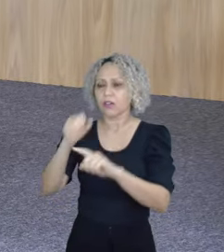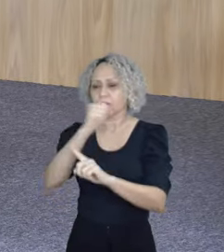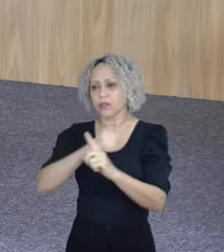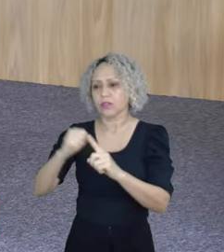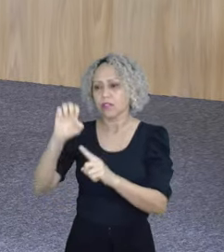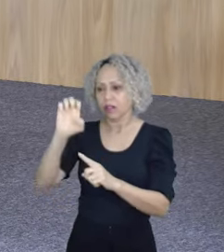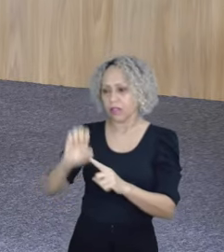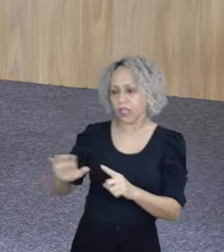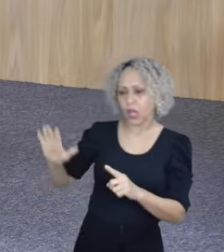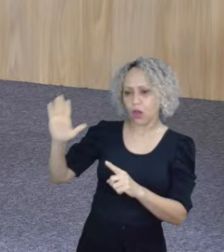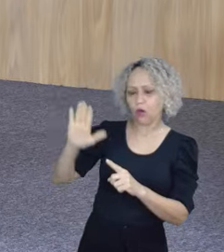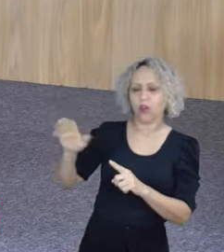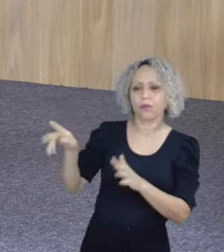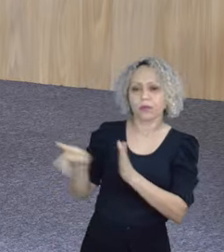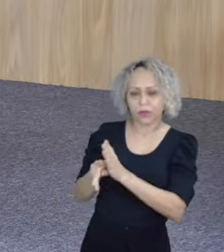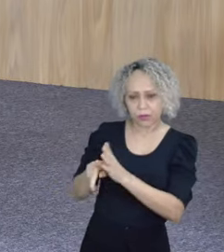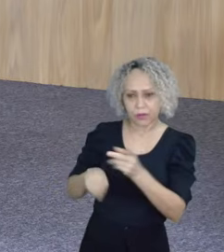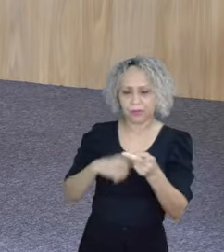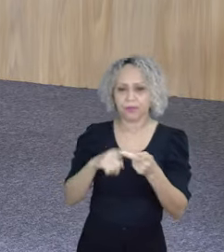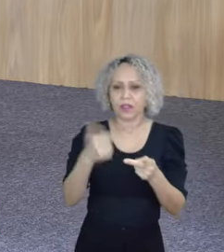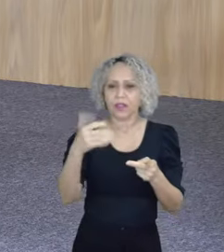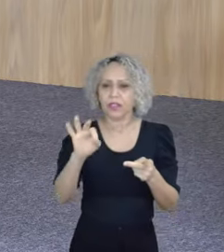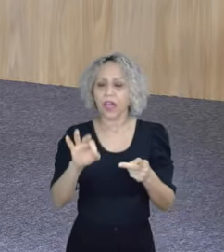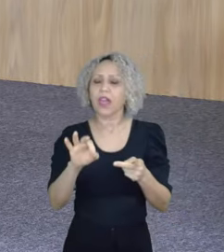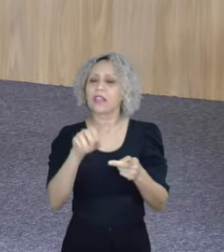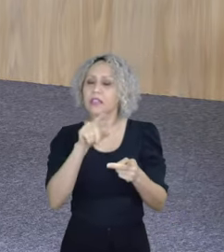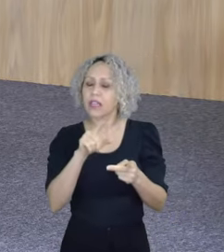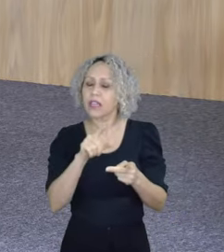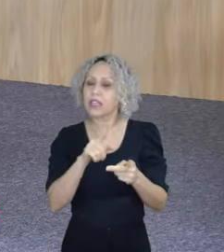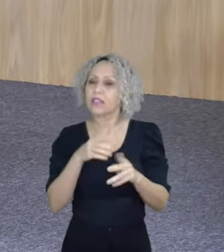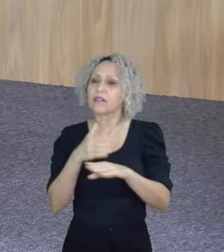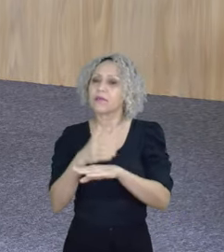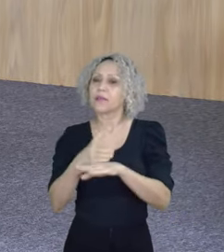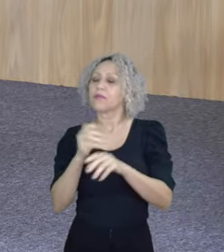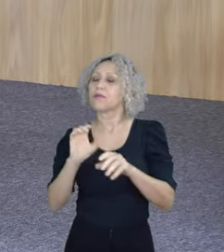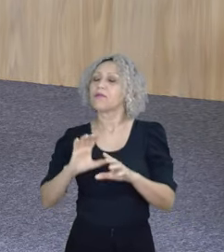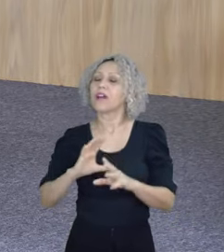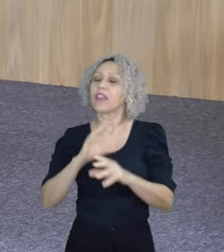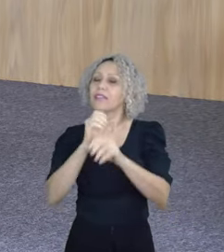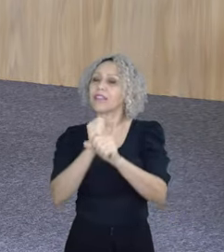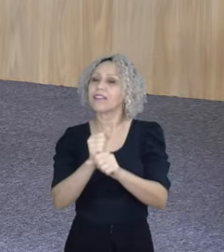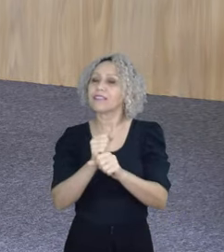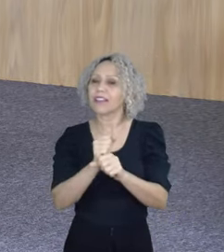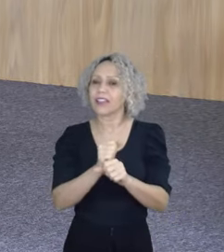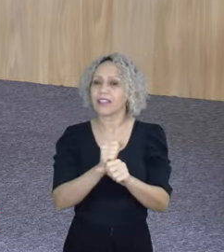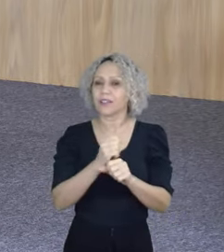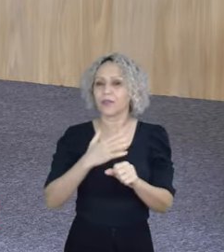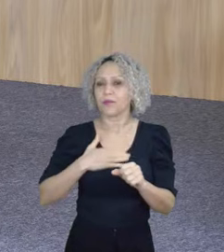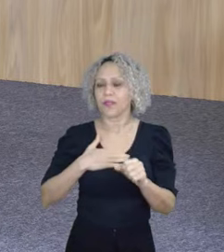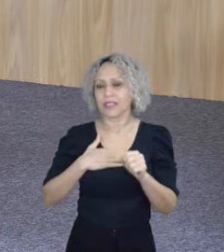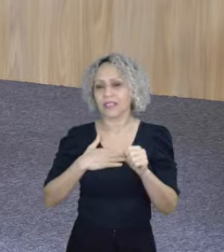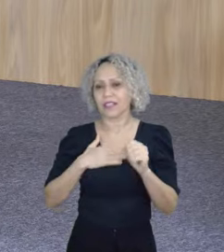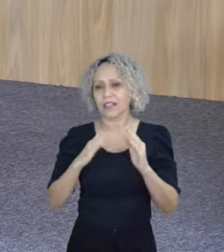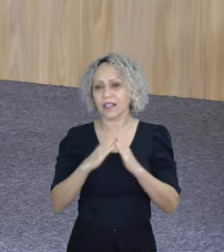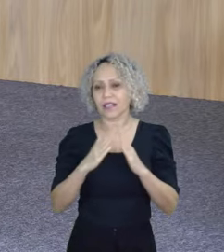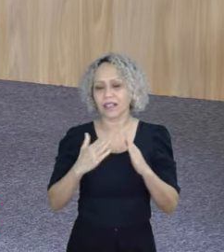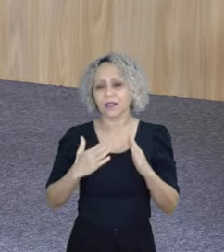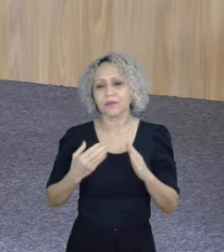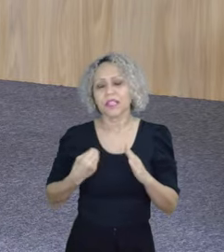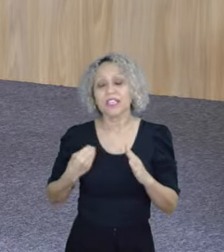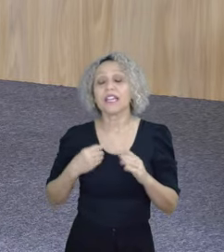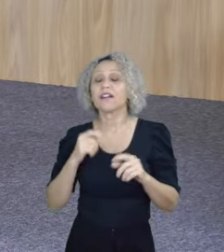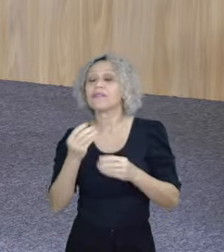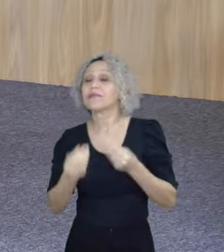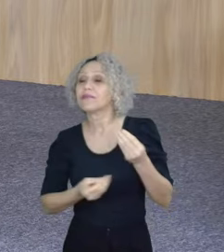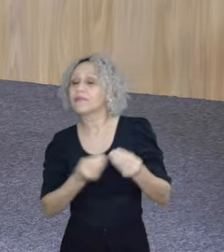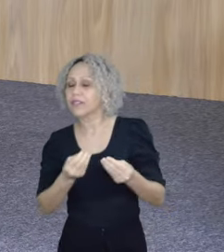Europeu. Às 10 da manhã ele participa do anúncio do resultado da seleção do Minha Casa Minha Vida, nas modalidades